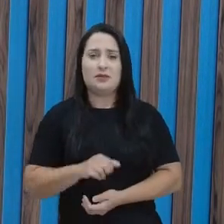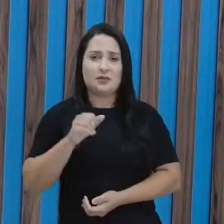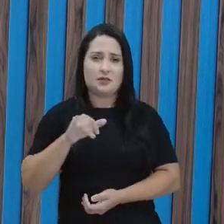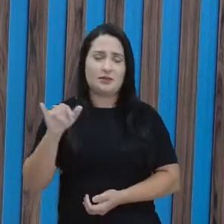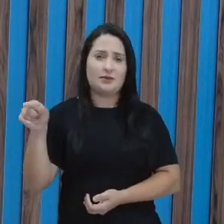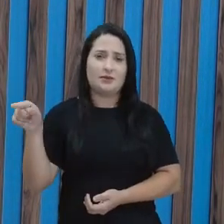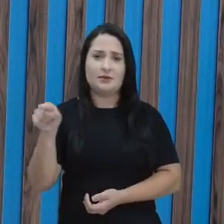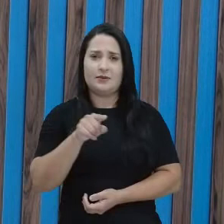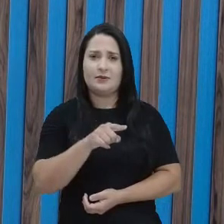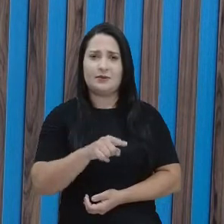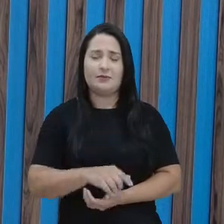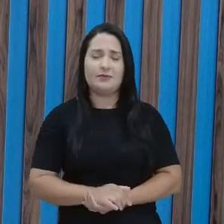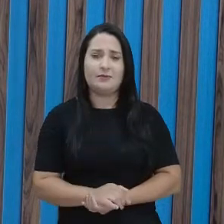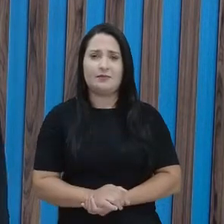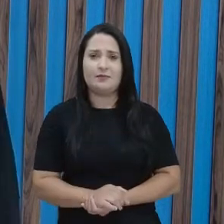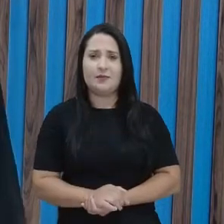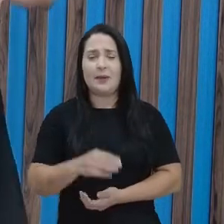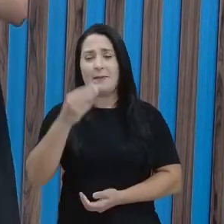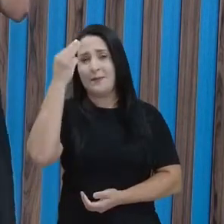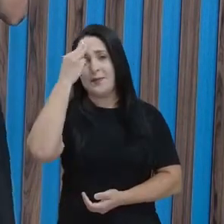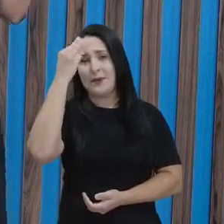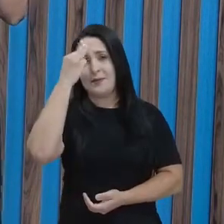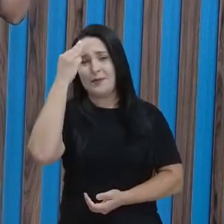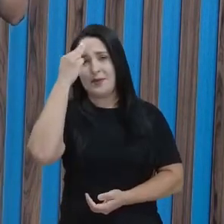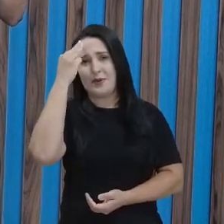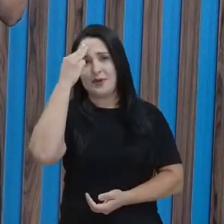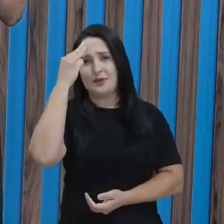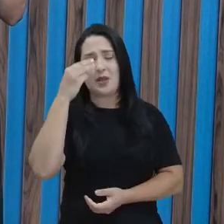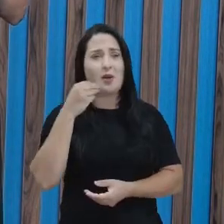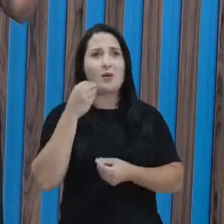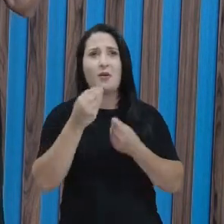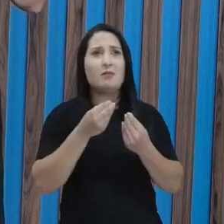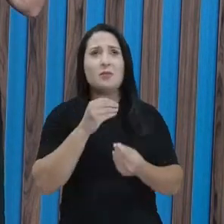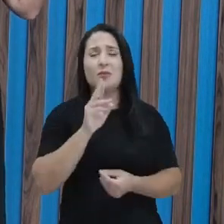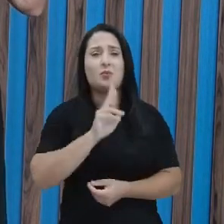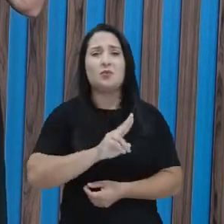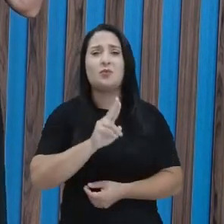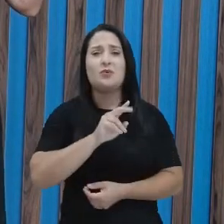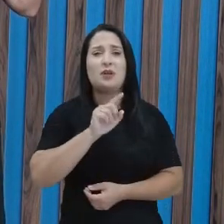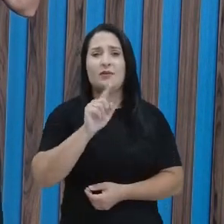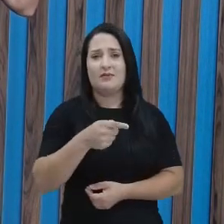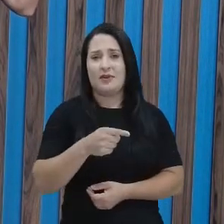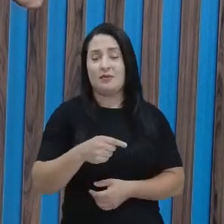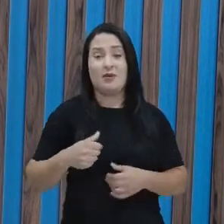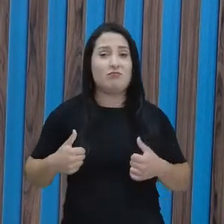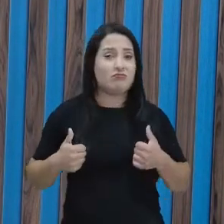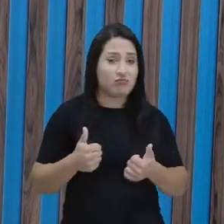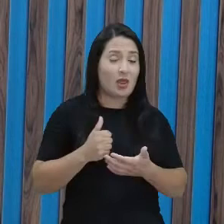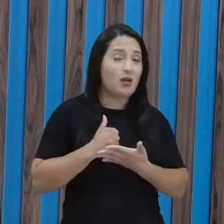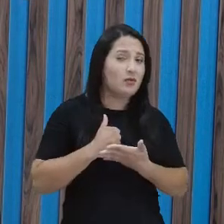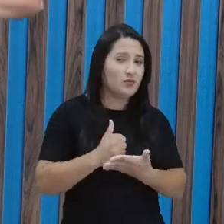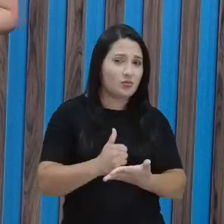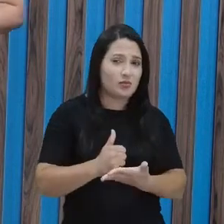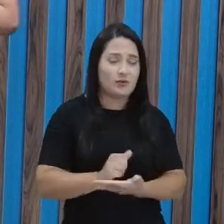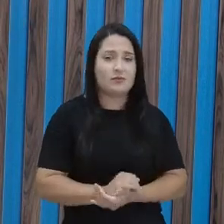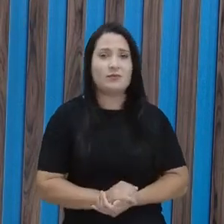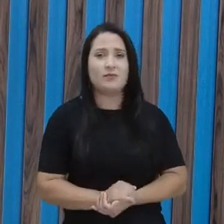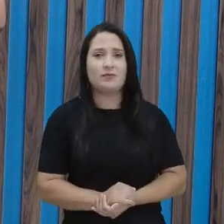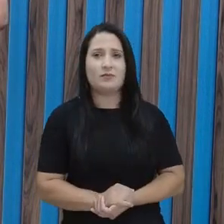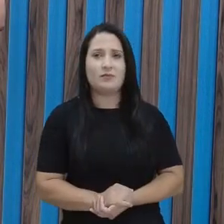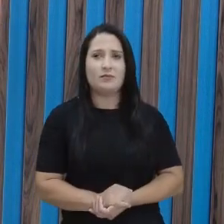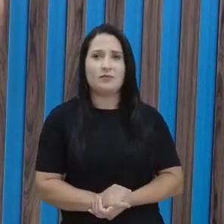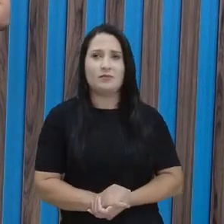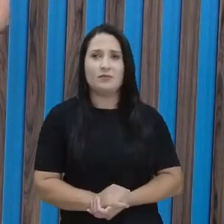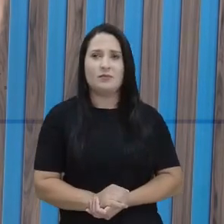vocês, pelo menos, memorizarem quando não usar vírgula, já é meio caminho andado, tá? Juro.